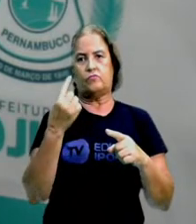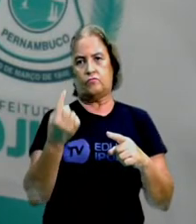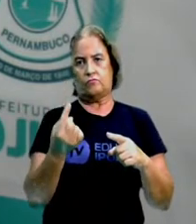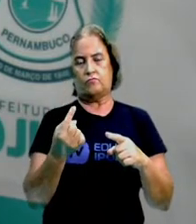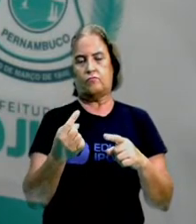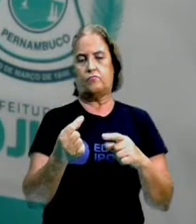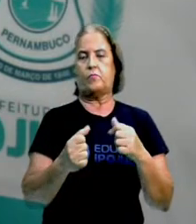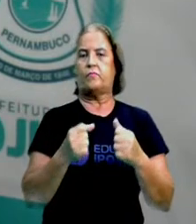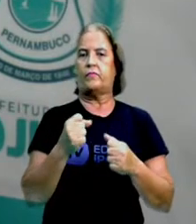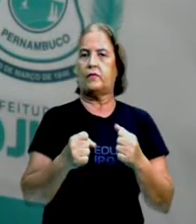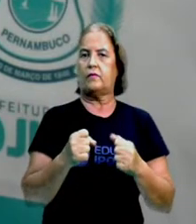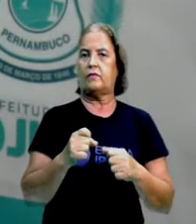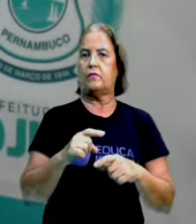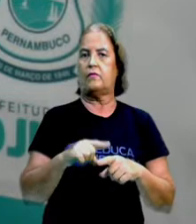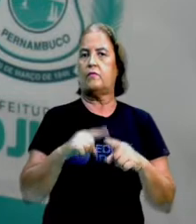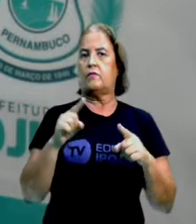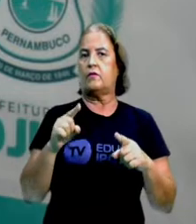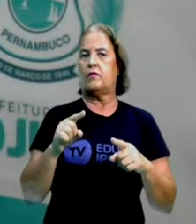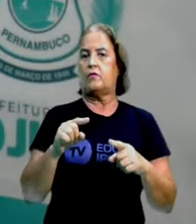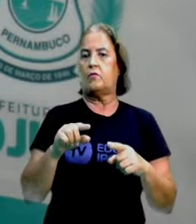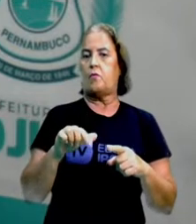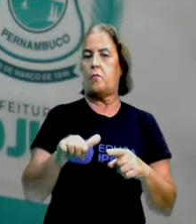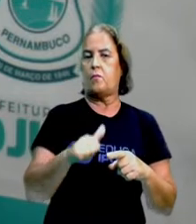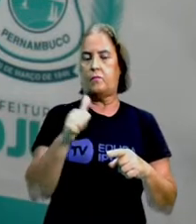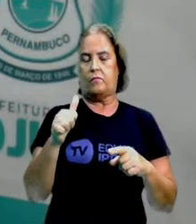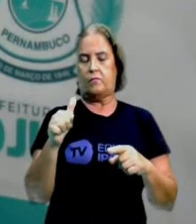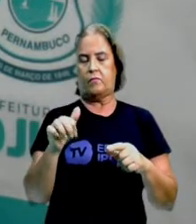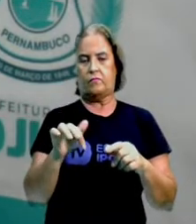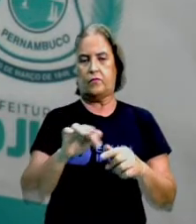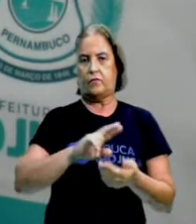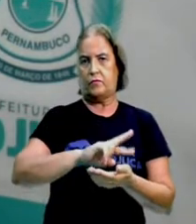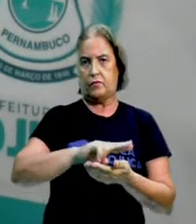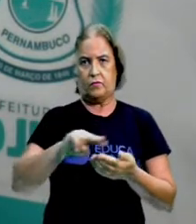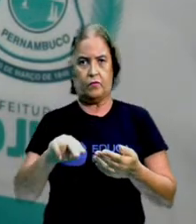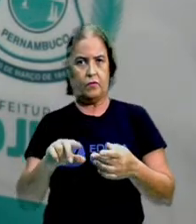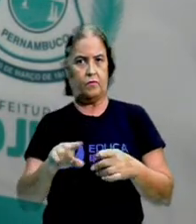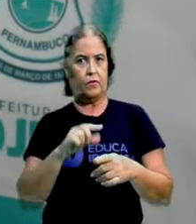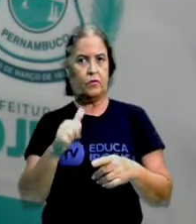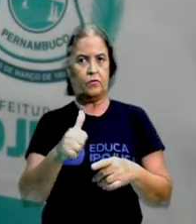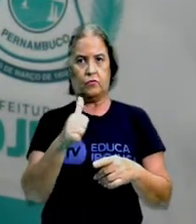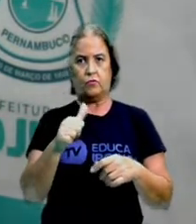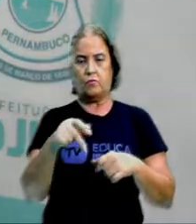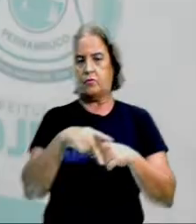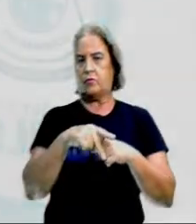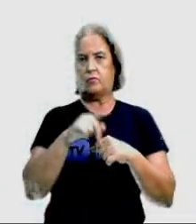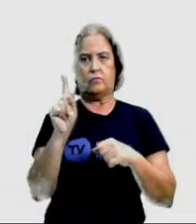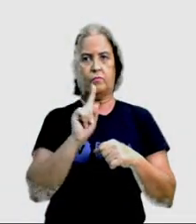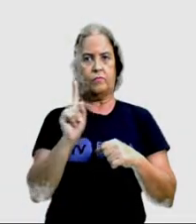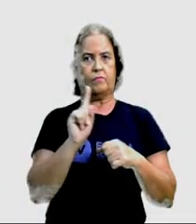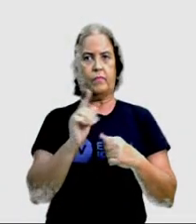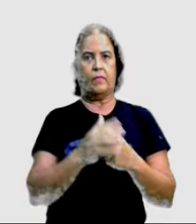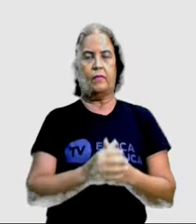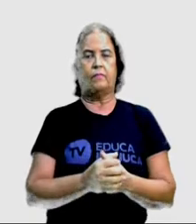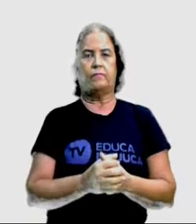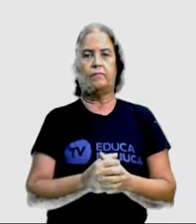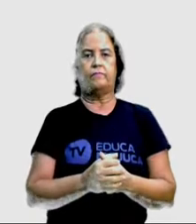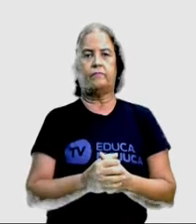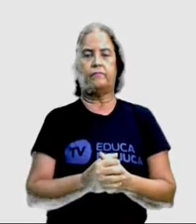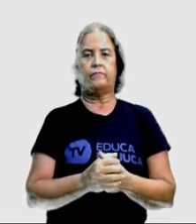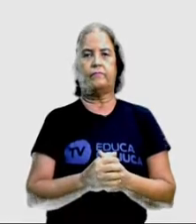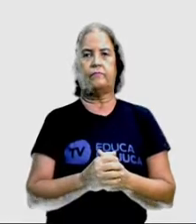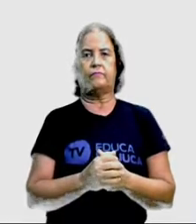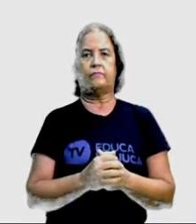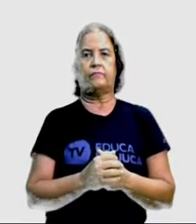plural, mas o pronome possessivo não. Quem são eles? Nós temos aqui o my,